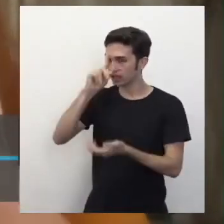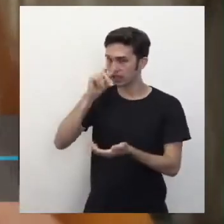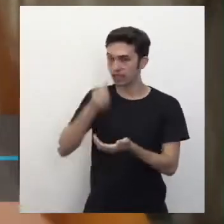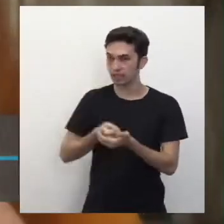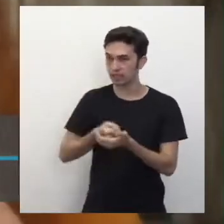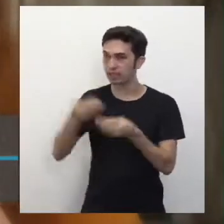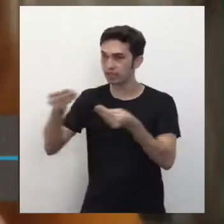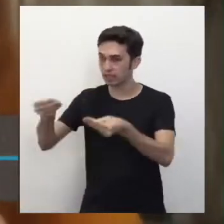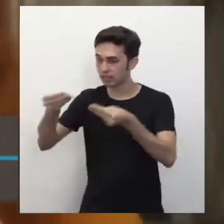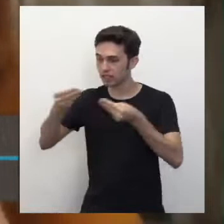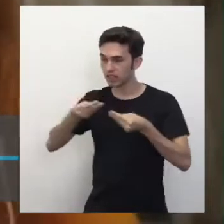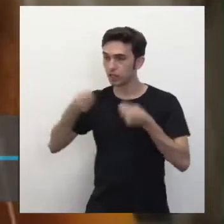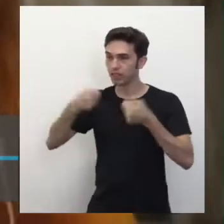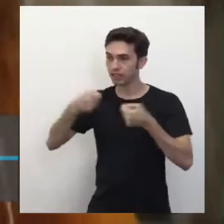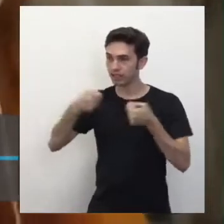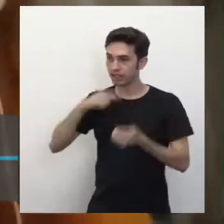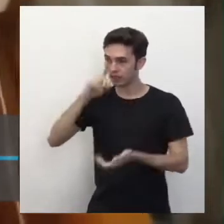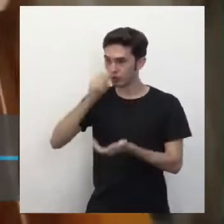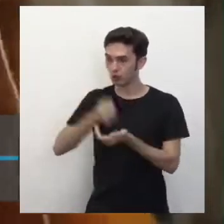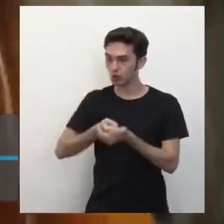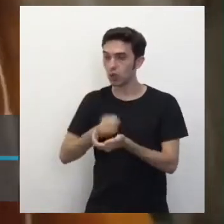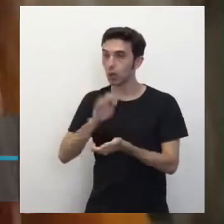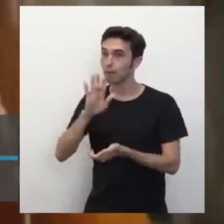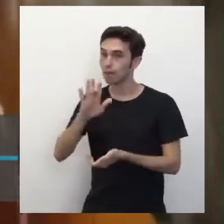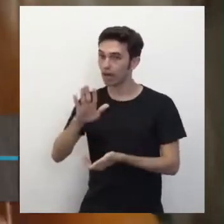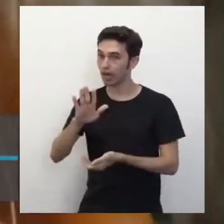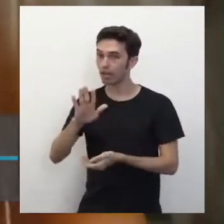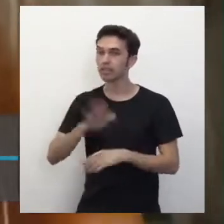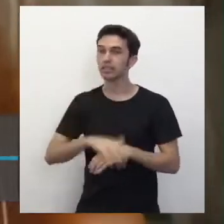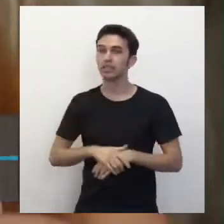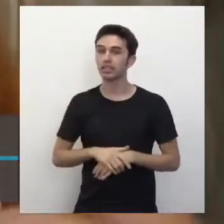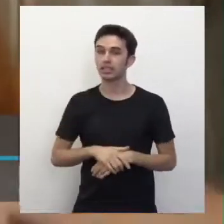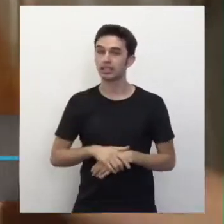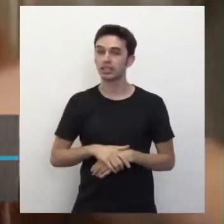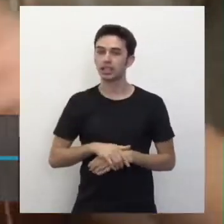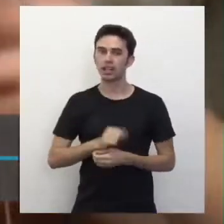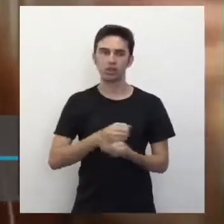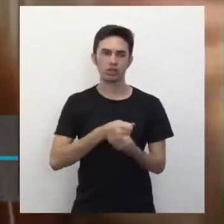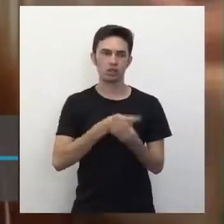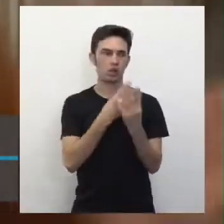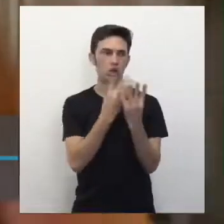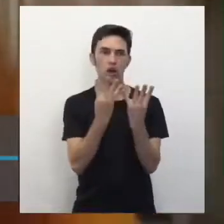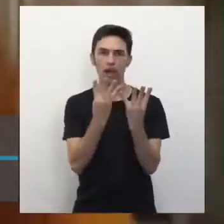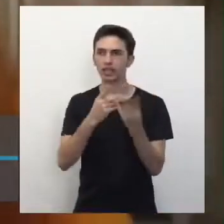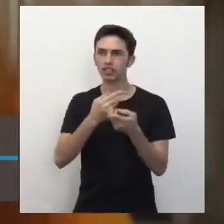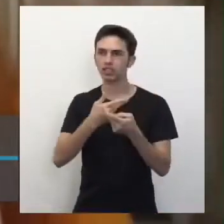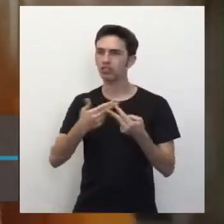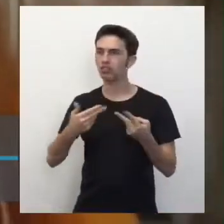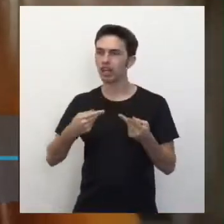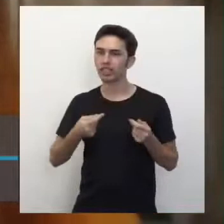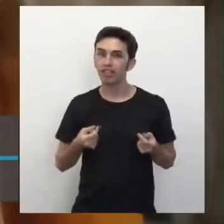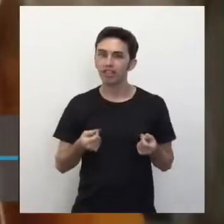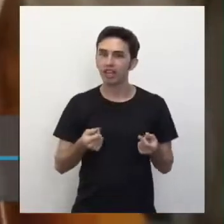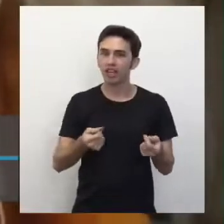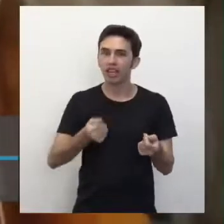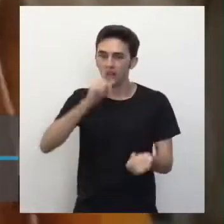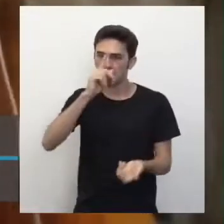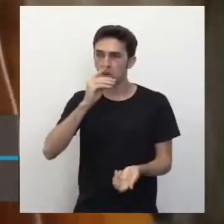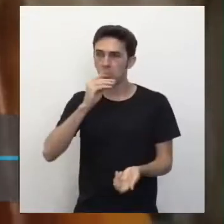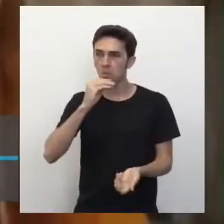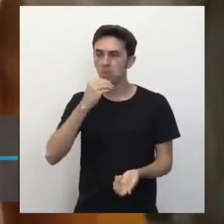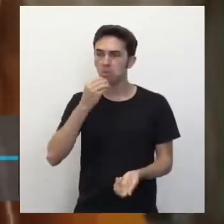são dadas tomar, porém, não em um leque infinito de possibilidades, mas